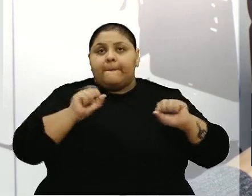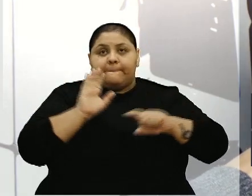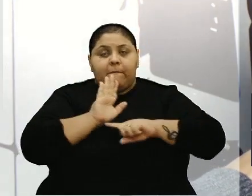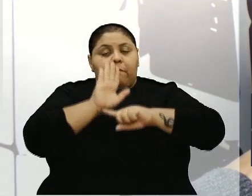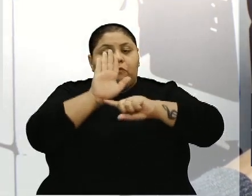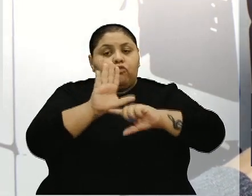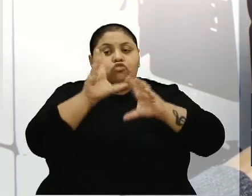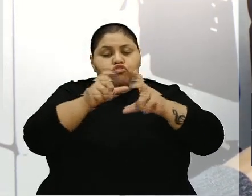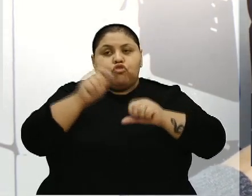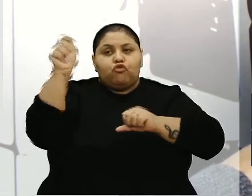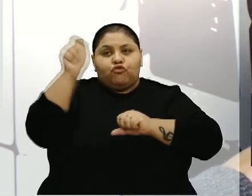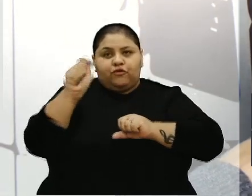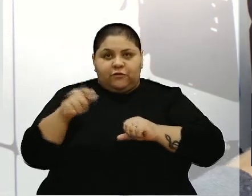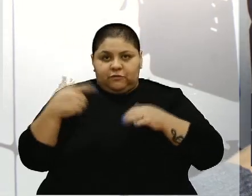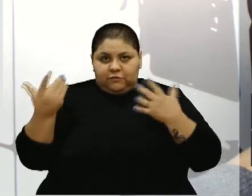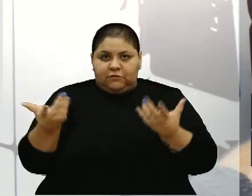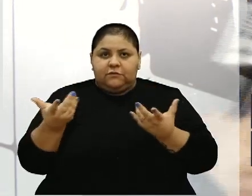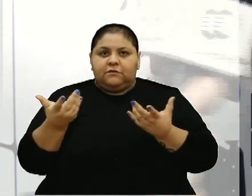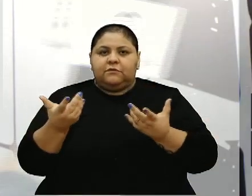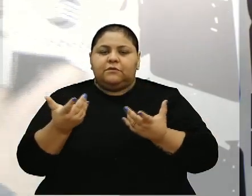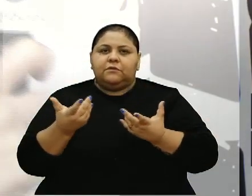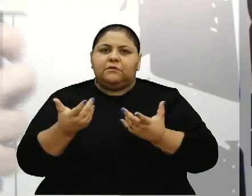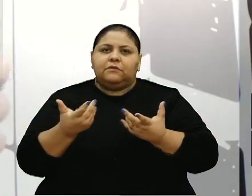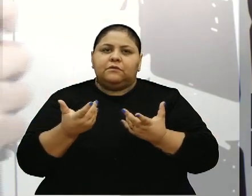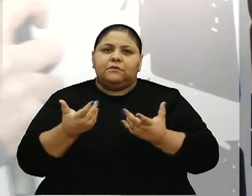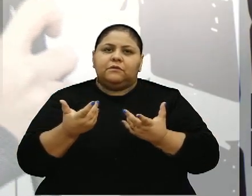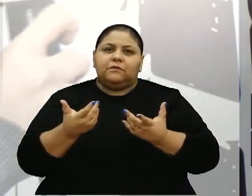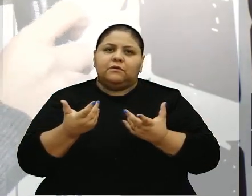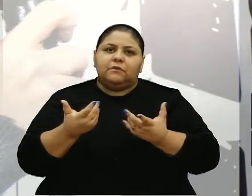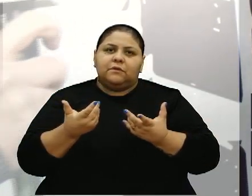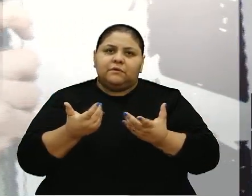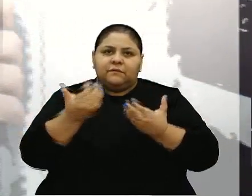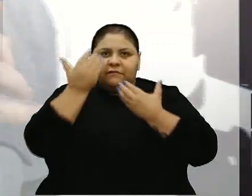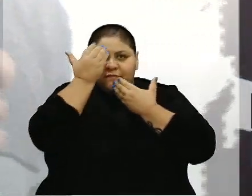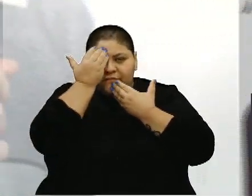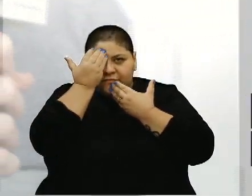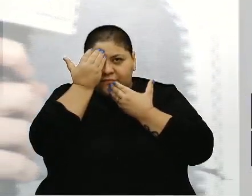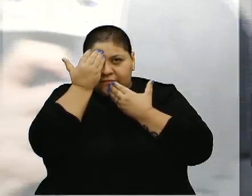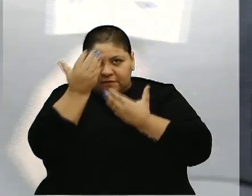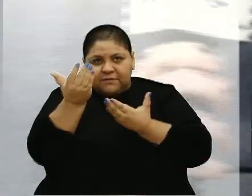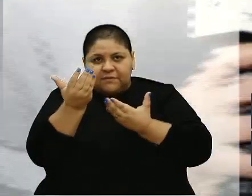todo o Rio Grande do Sul quem sabe Muito obrigado